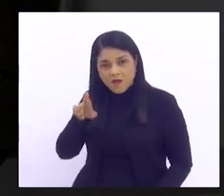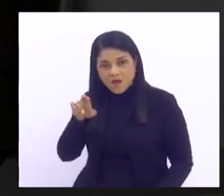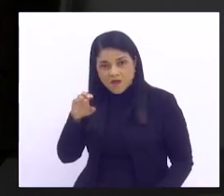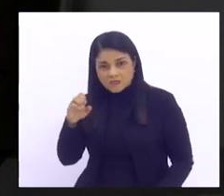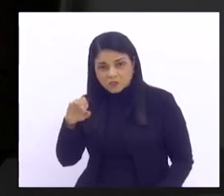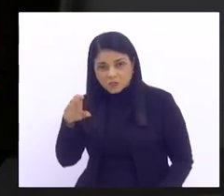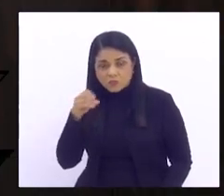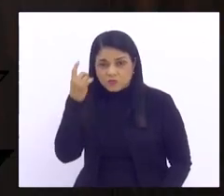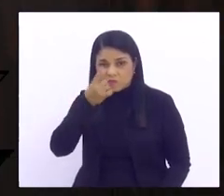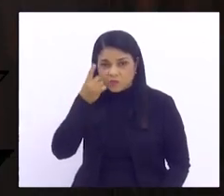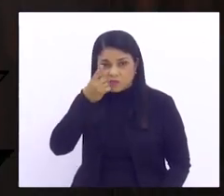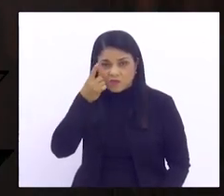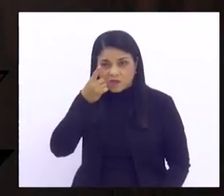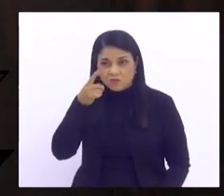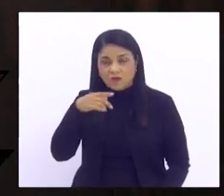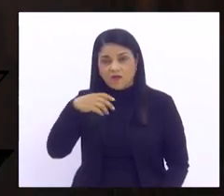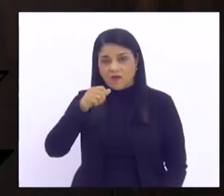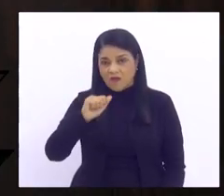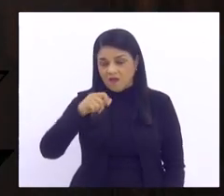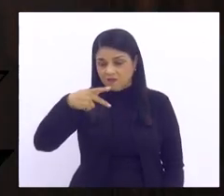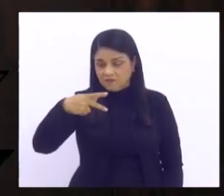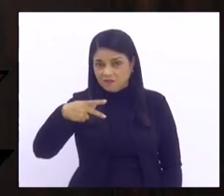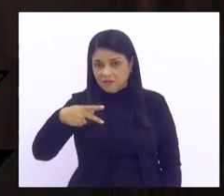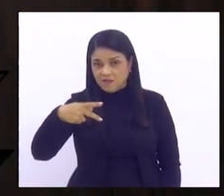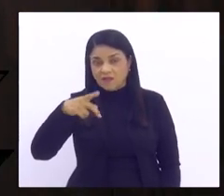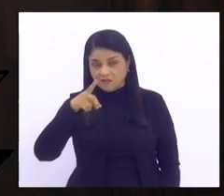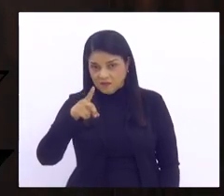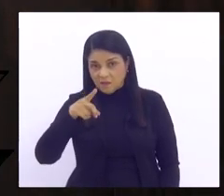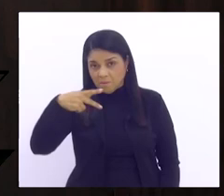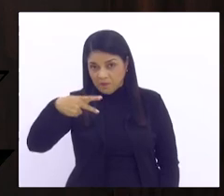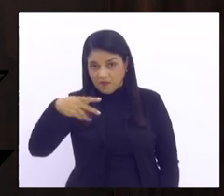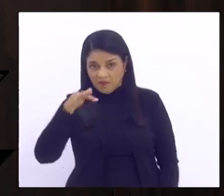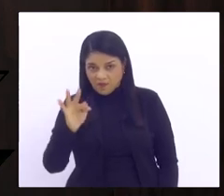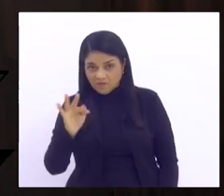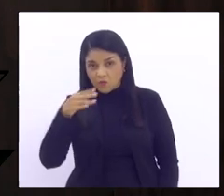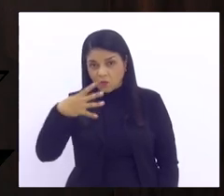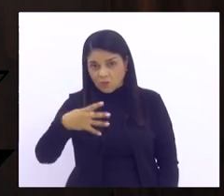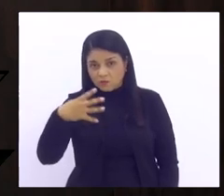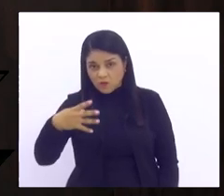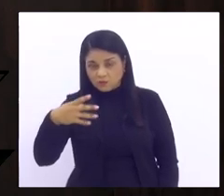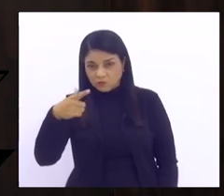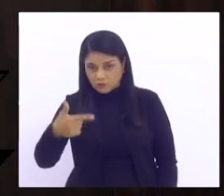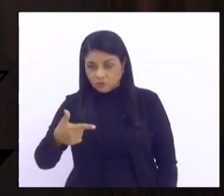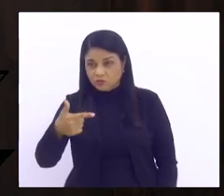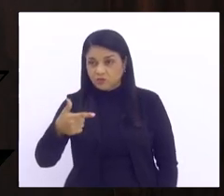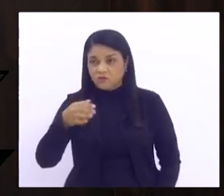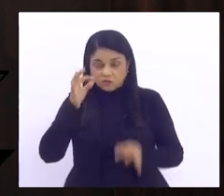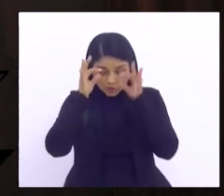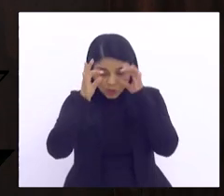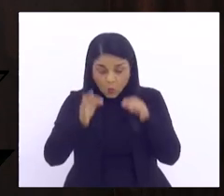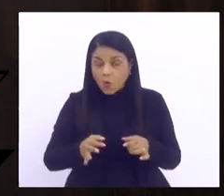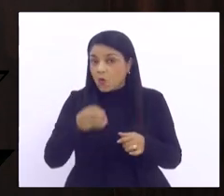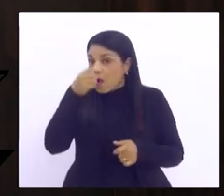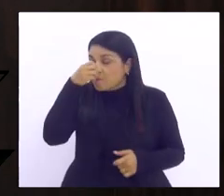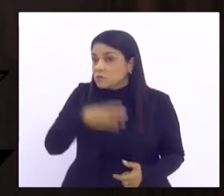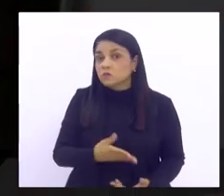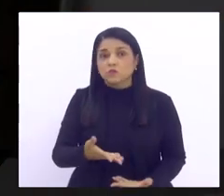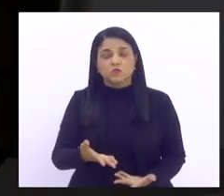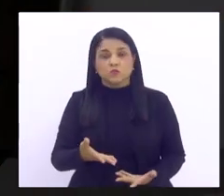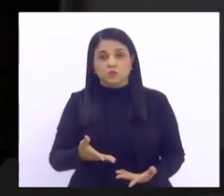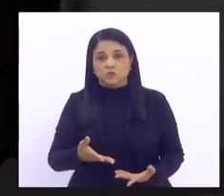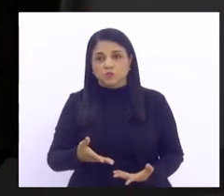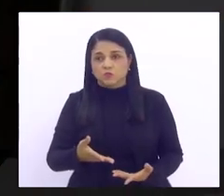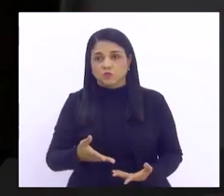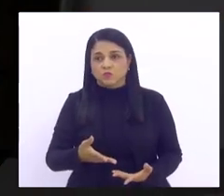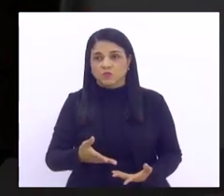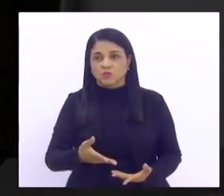Márcio, é a DPF 442. Eu até vou tirar meu óculos aqui, porque é absurdo. Ela